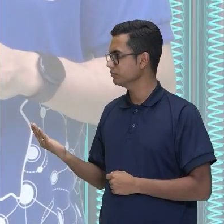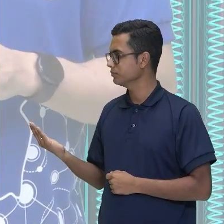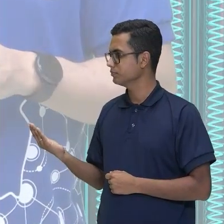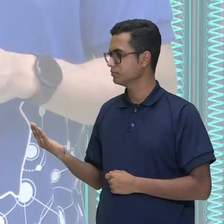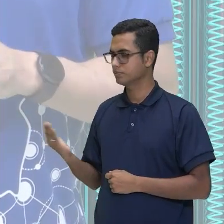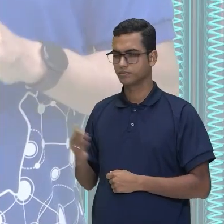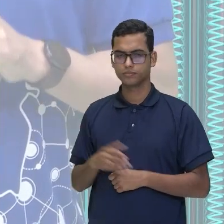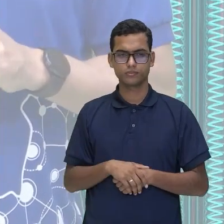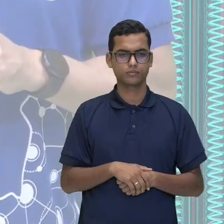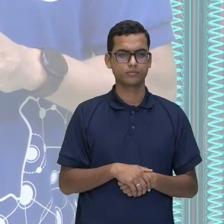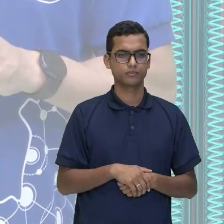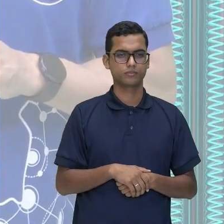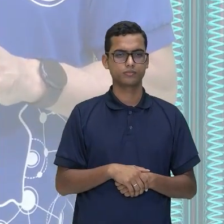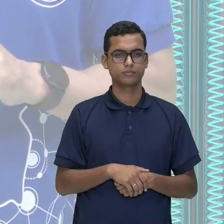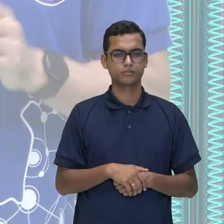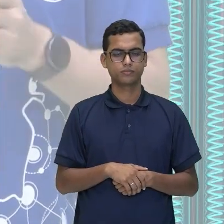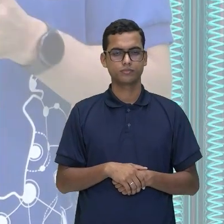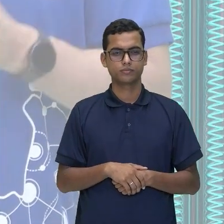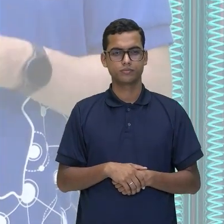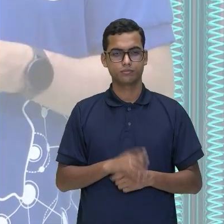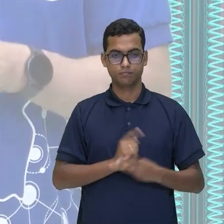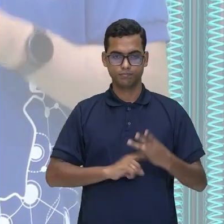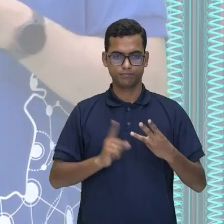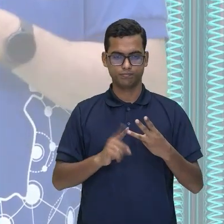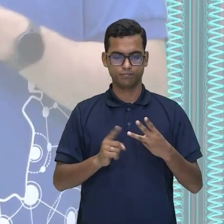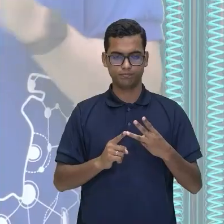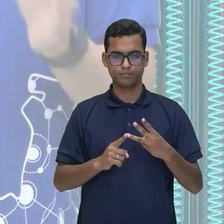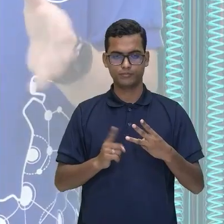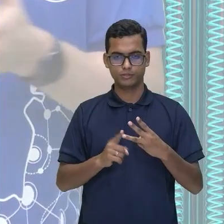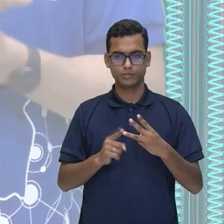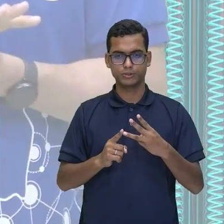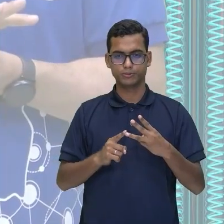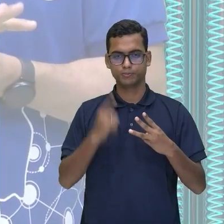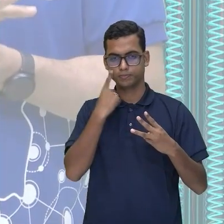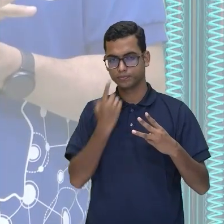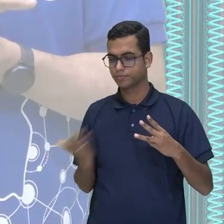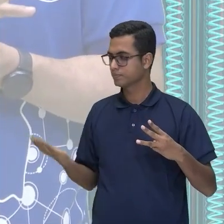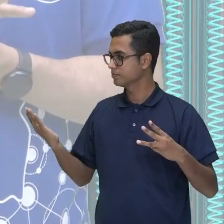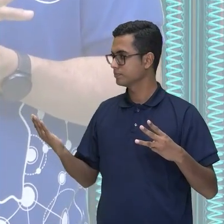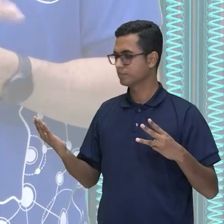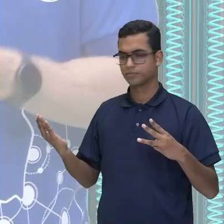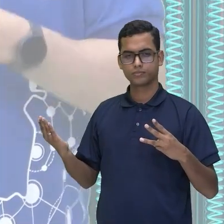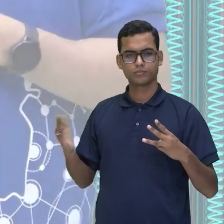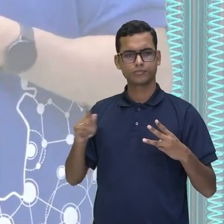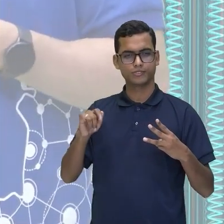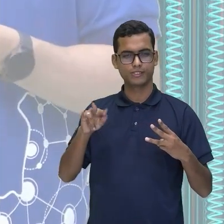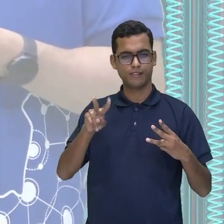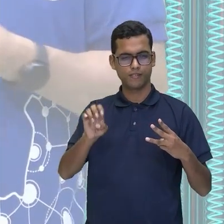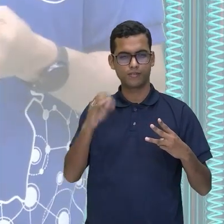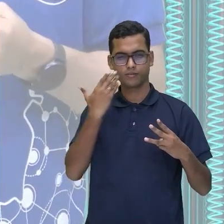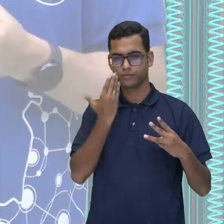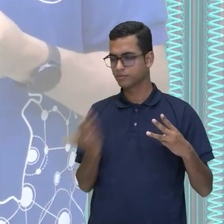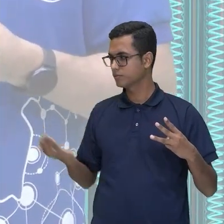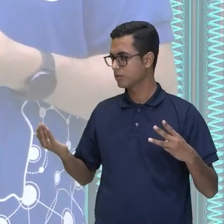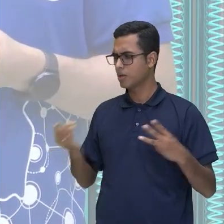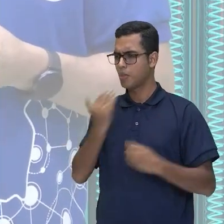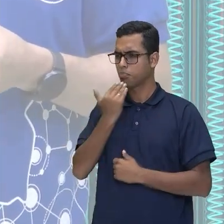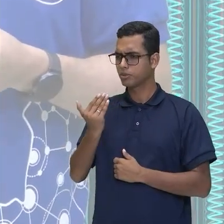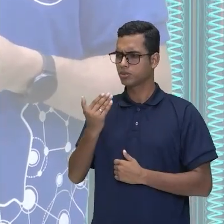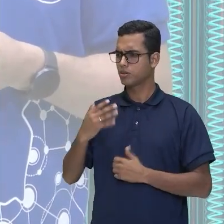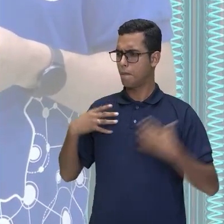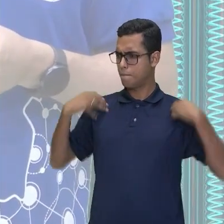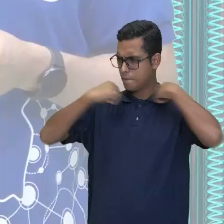jaqueta. Give me my jacket. Me dê, me alcance, me dê a sua jaqueta, me dá a jaqueta, né? Minha jaqueta. Estou pedindo, estou